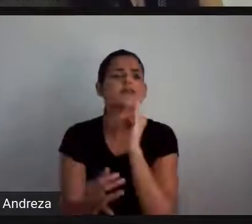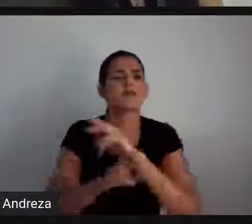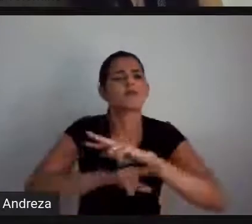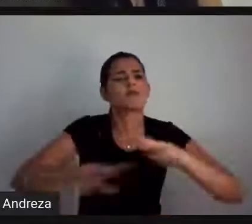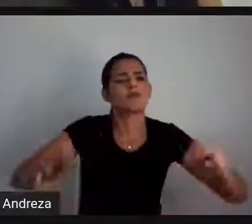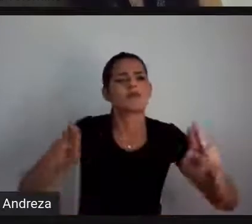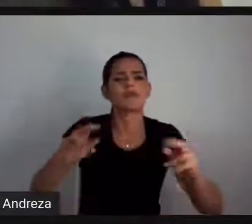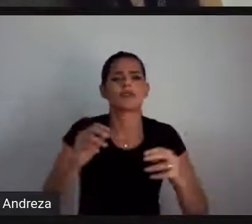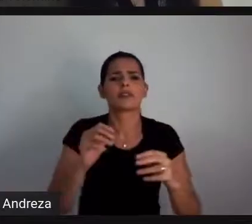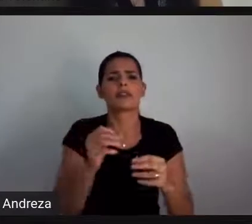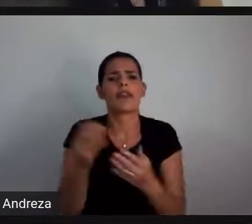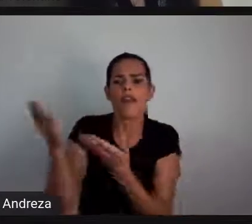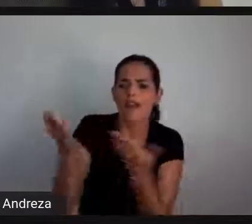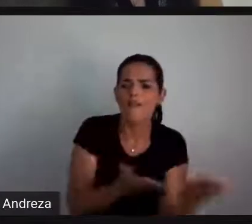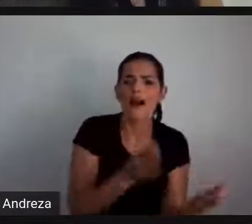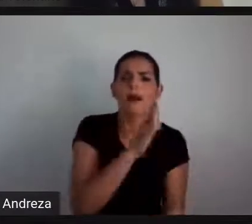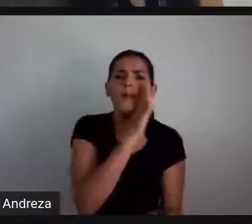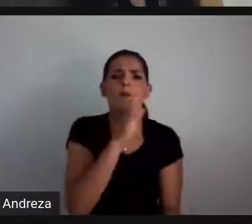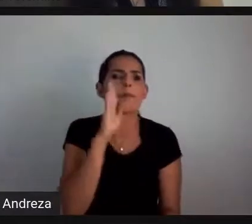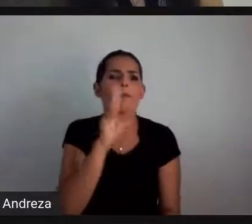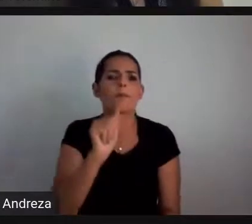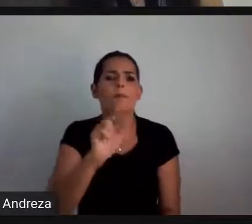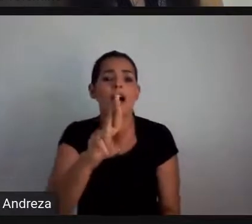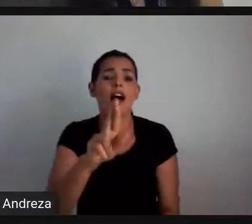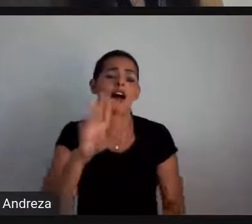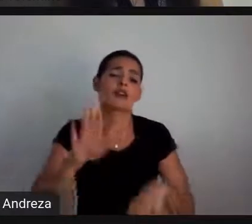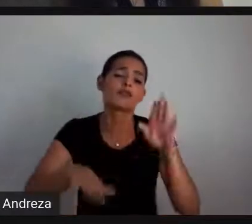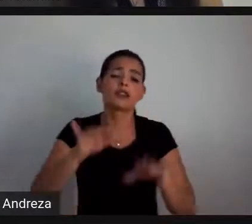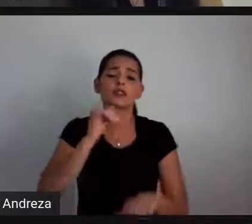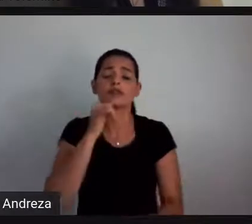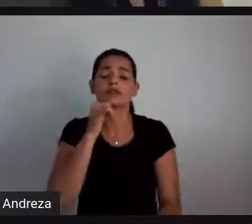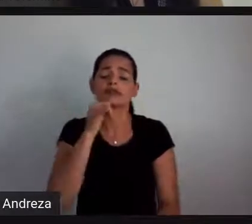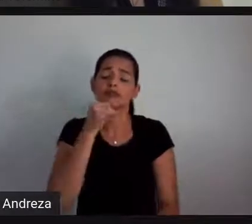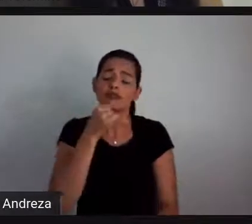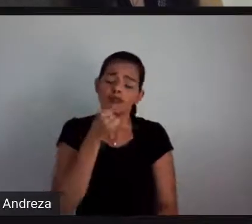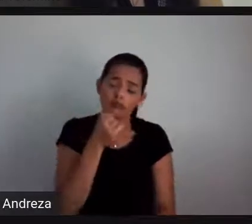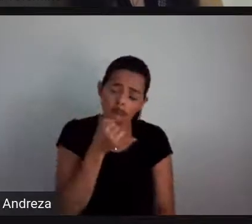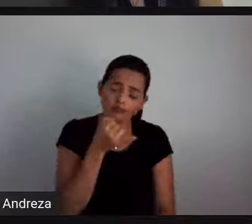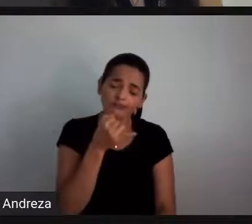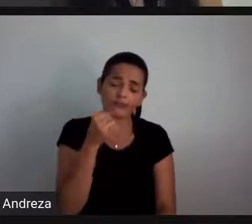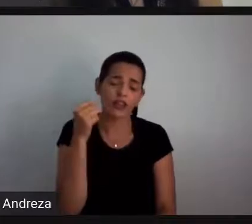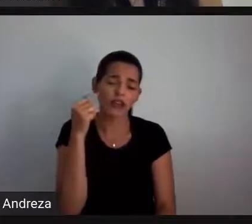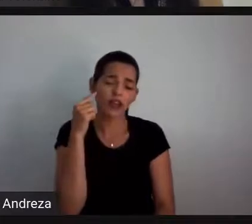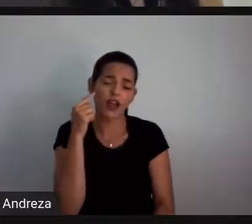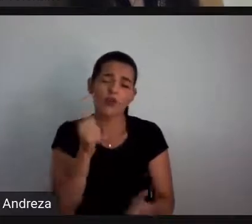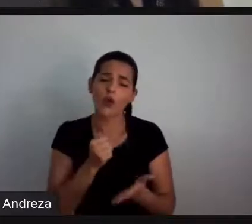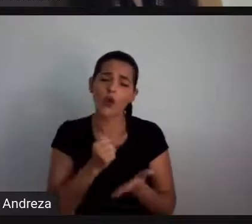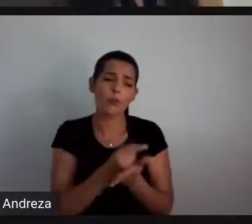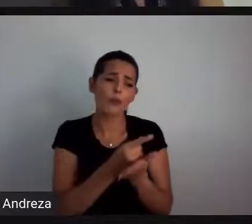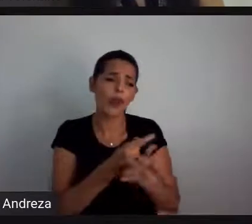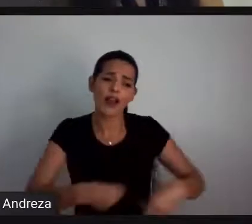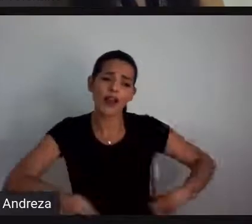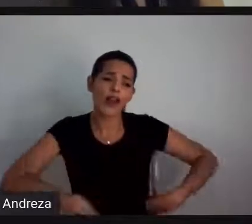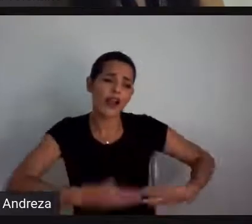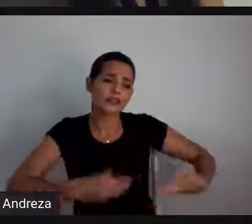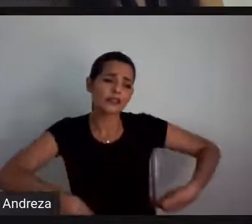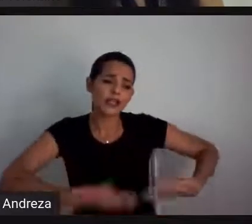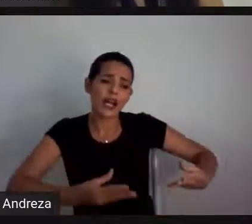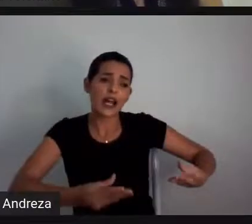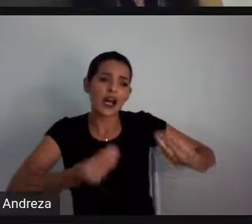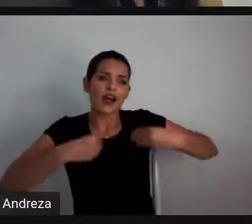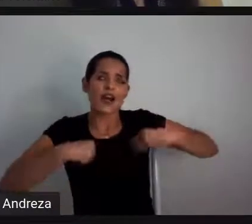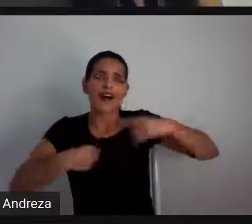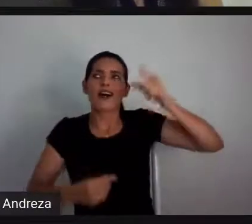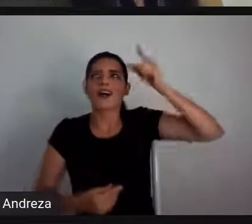só um exemplo de quando a gente está frustrado, está triste, de repente a gente entende que comprando alivia, porque alivia um pouquinho na hora que a gente